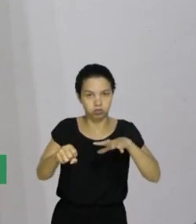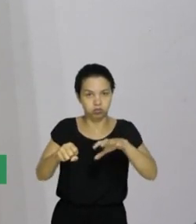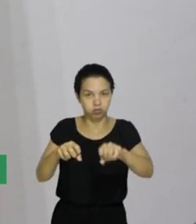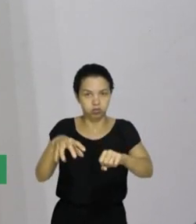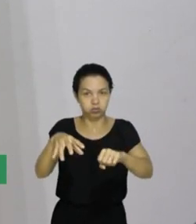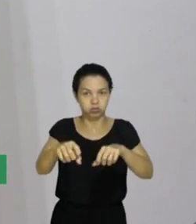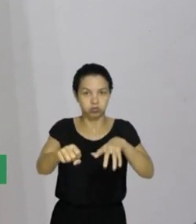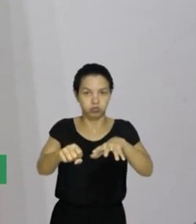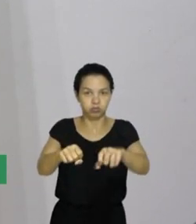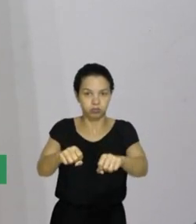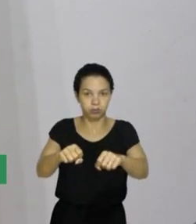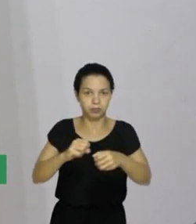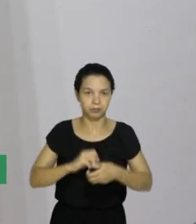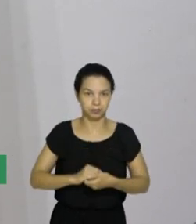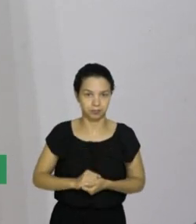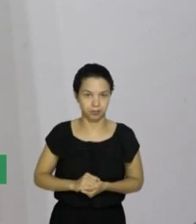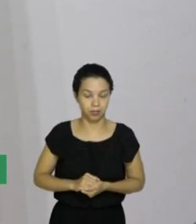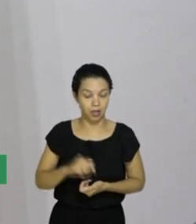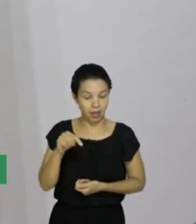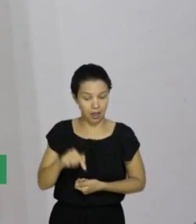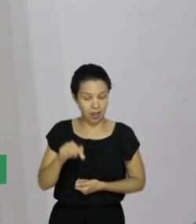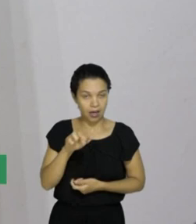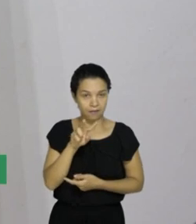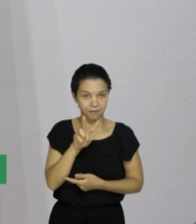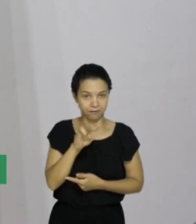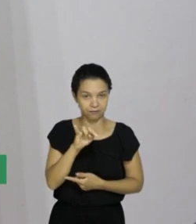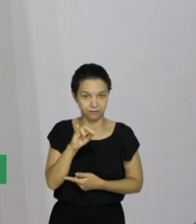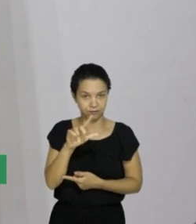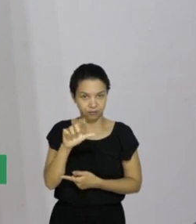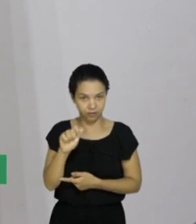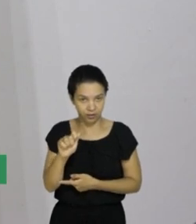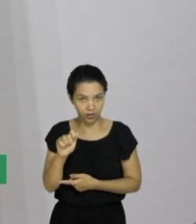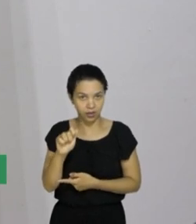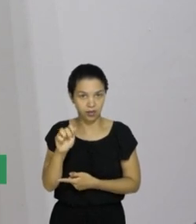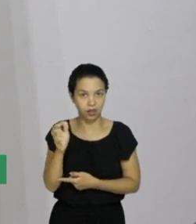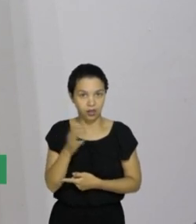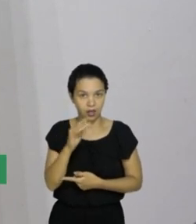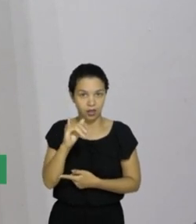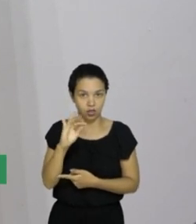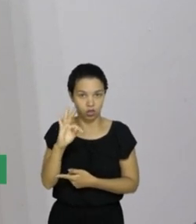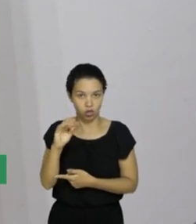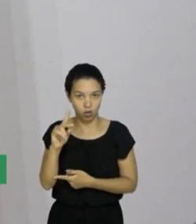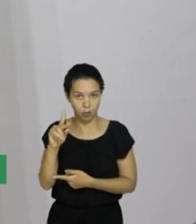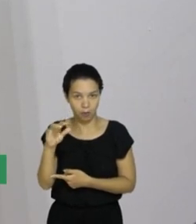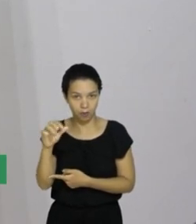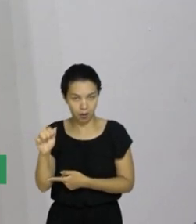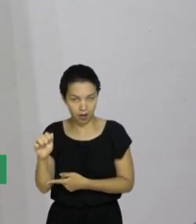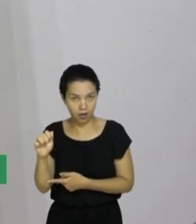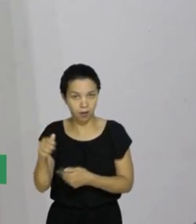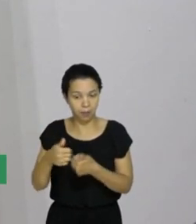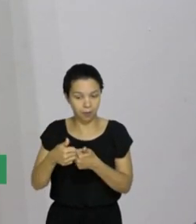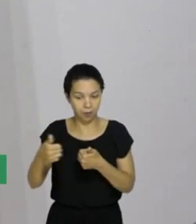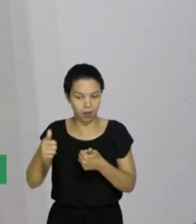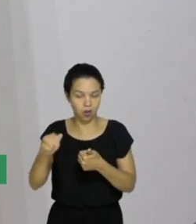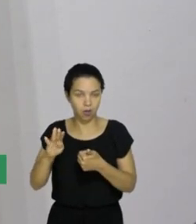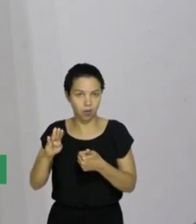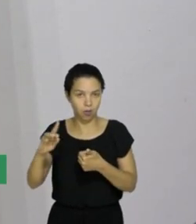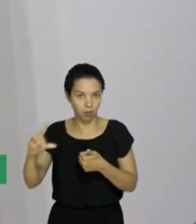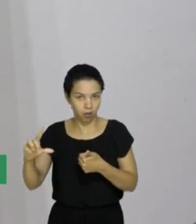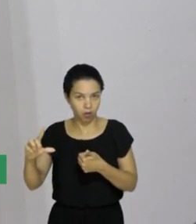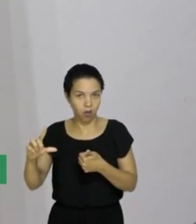pela distância do centro de Blumenau desde o início ficou muito claro Nossa vocação